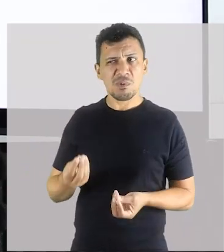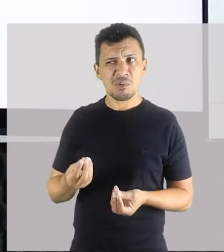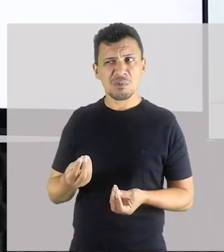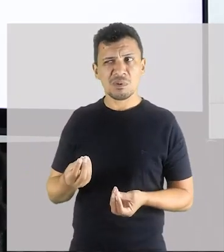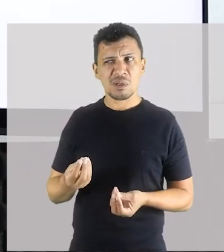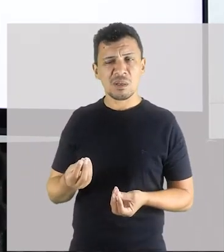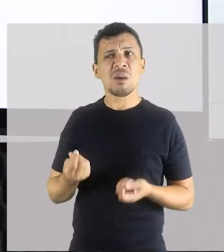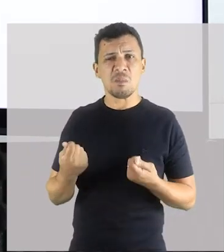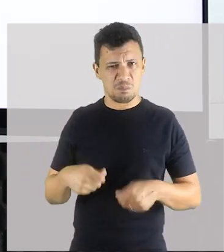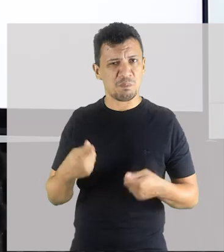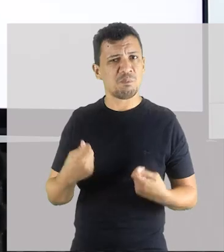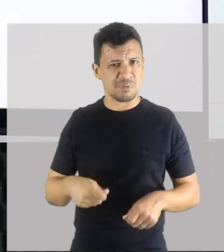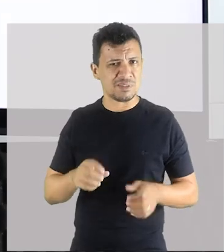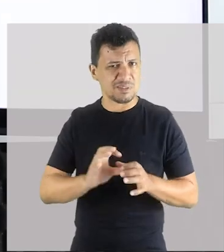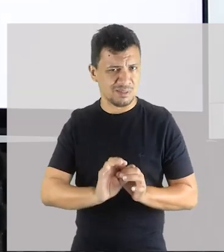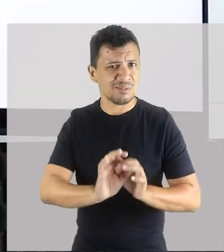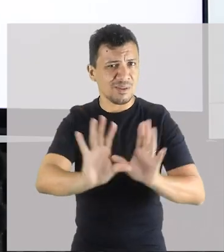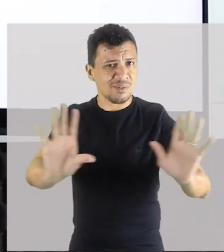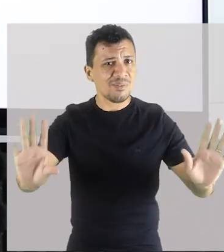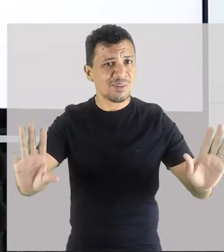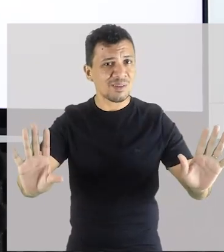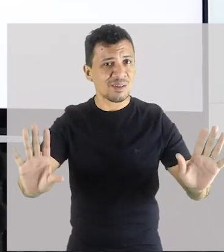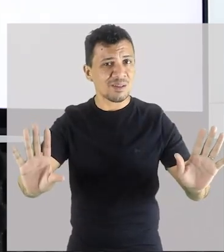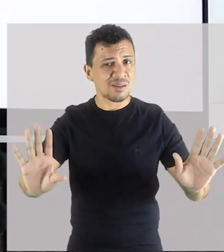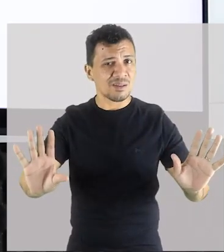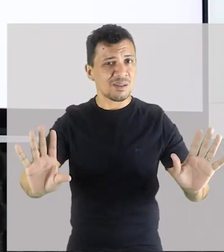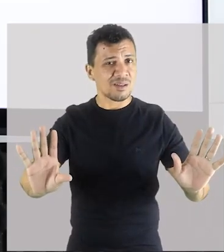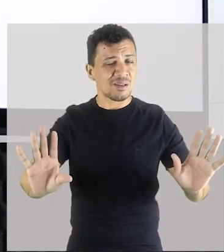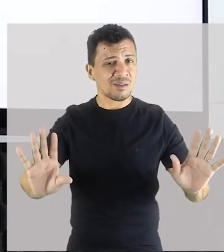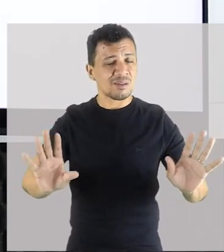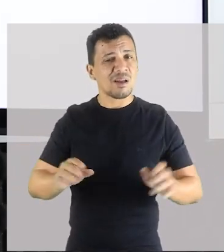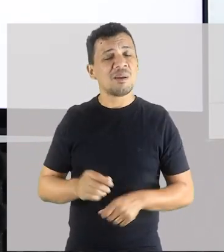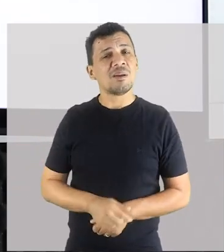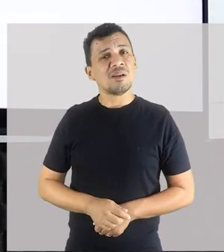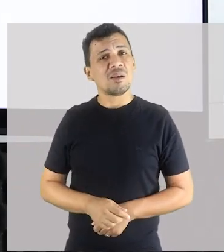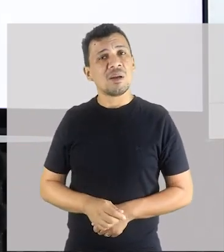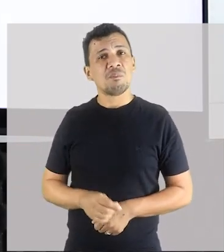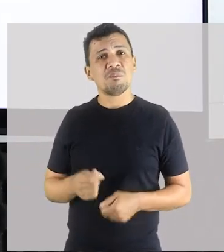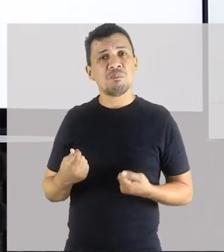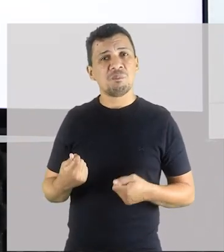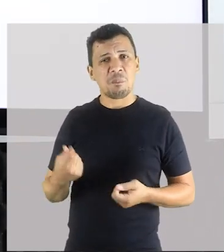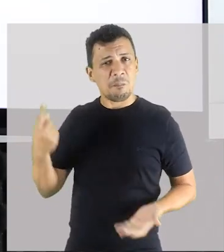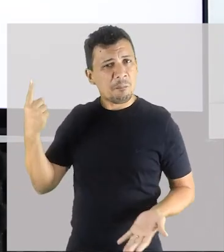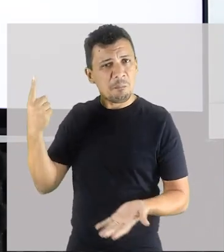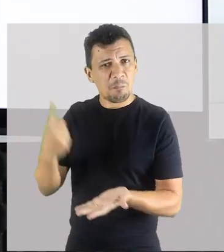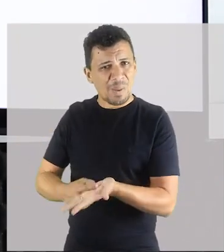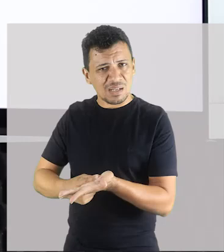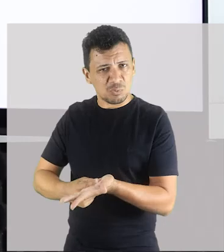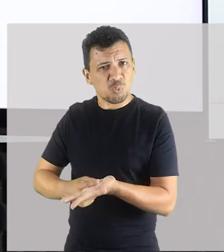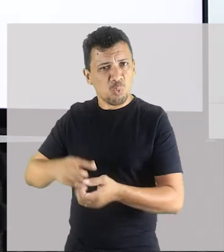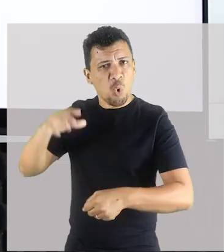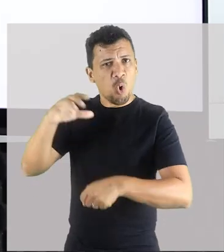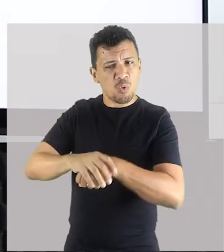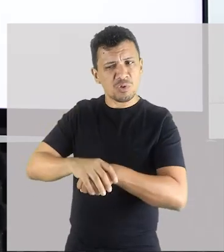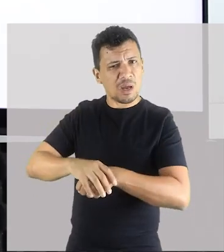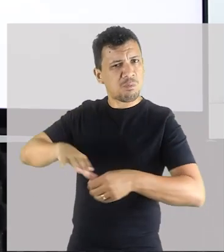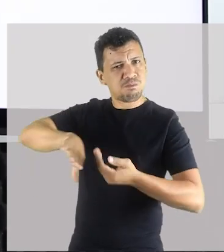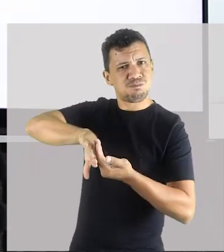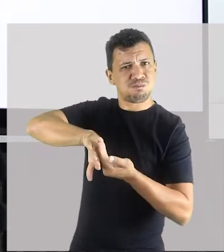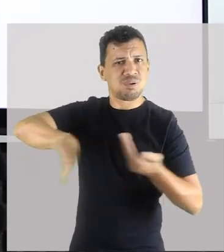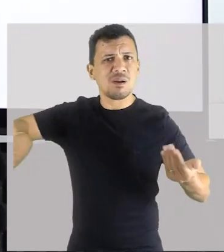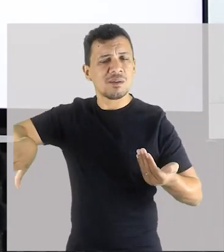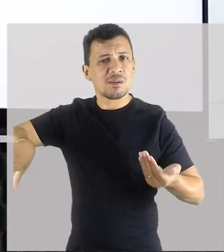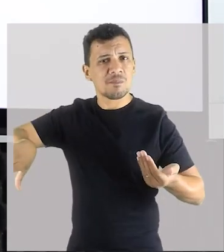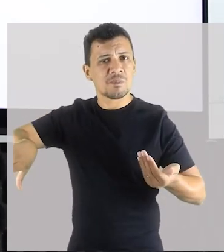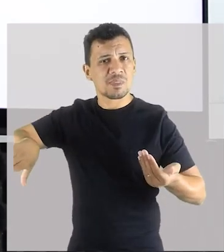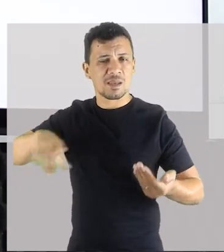sermos independentes, é hora de partir esse pacto colonial. É na hora de nós termos